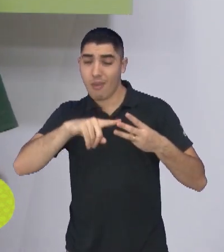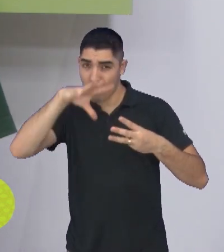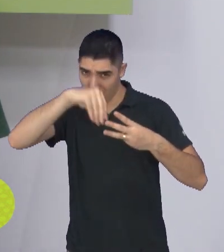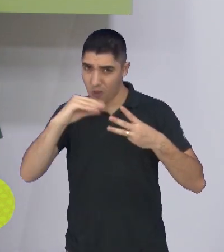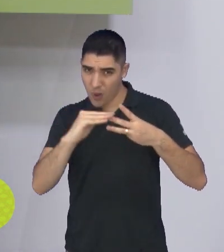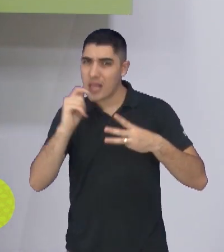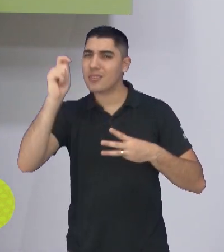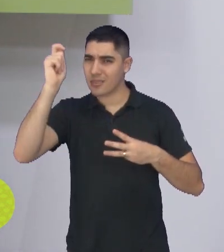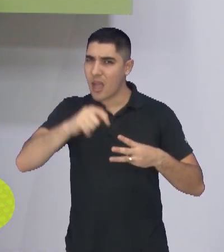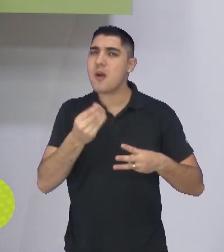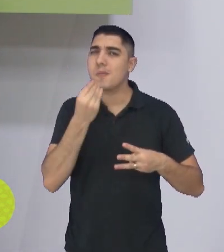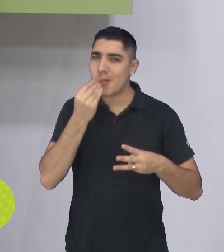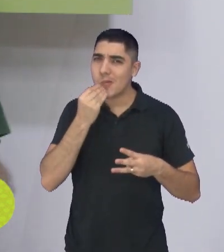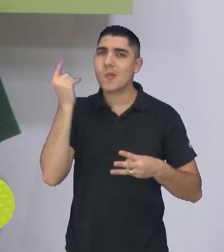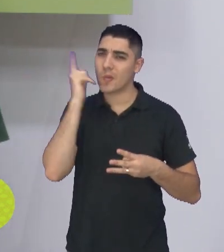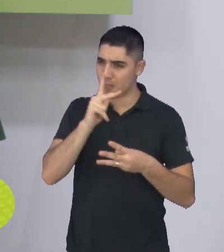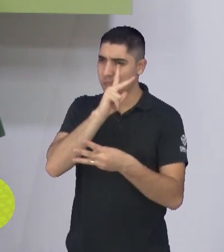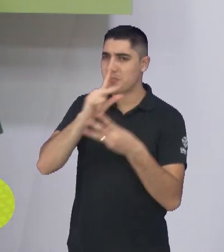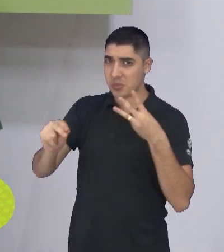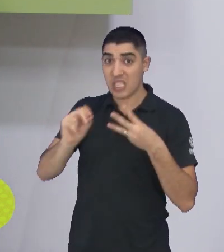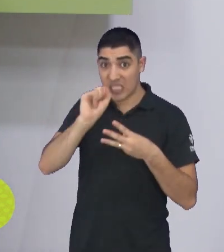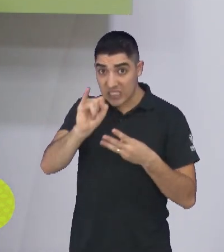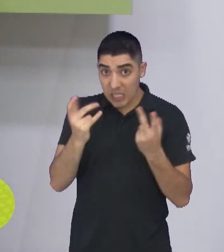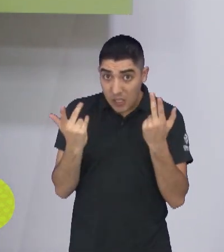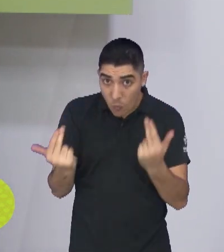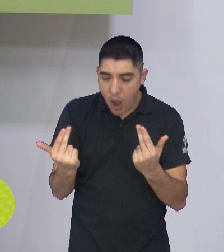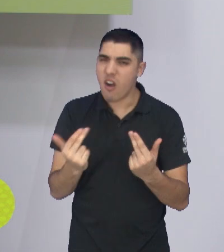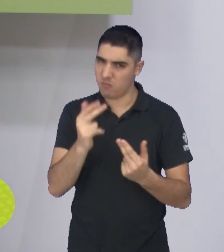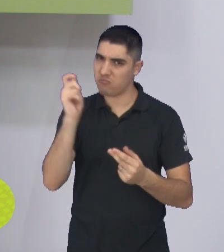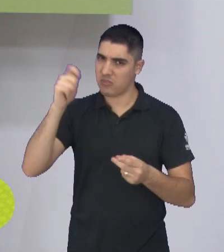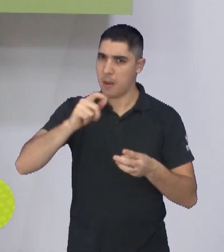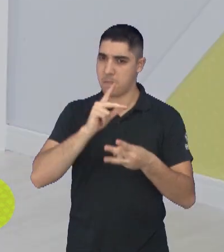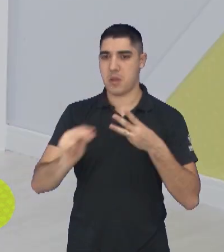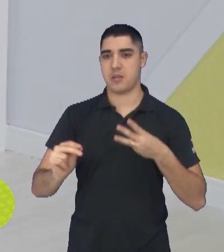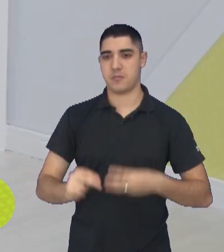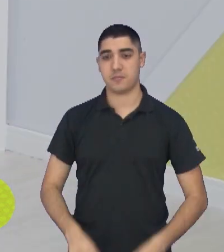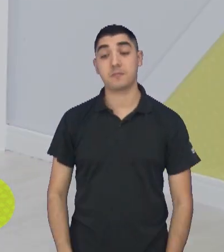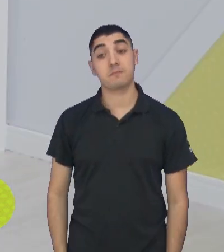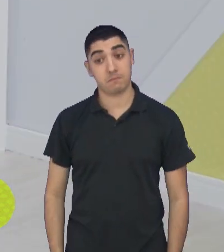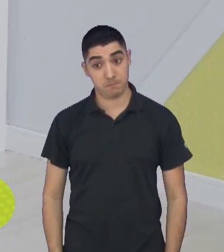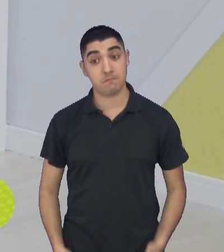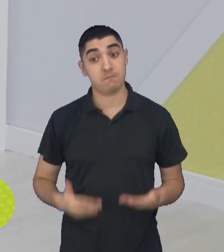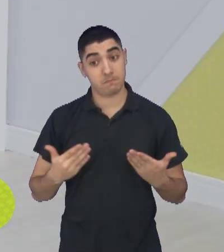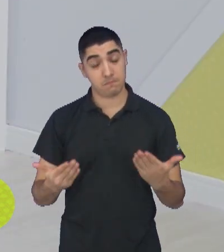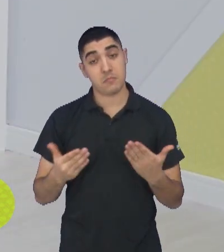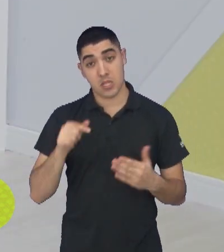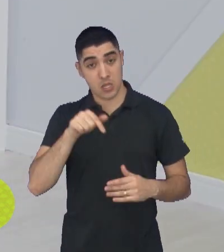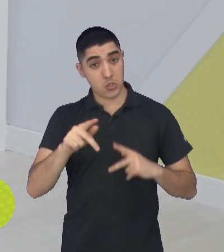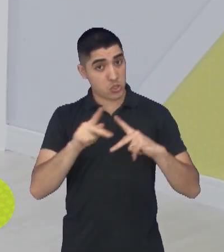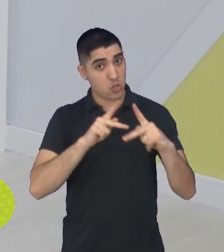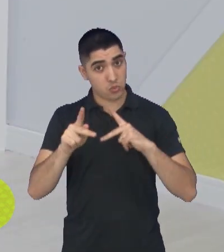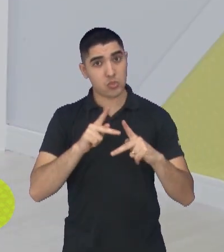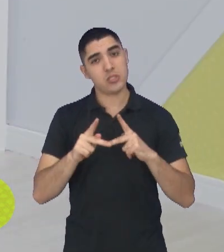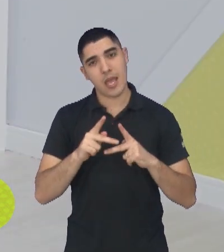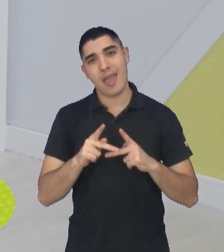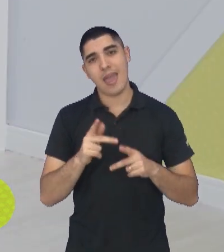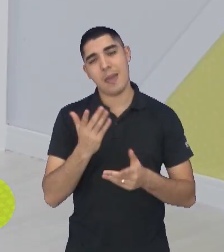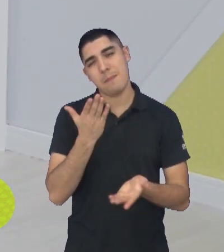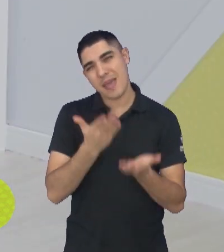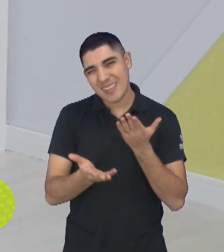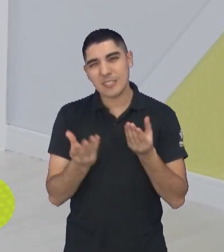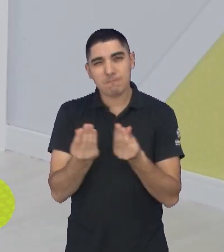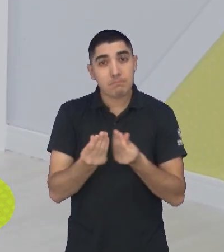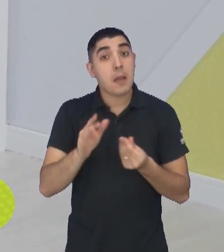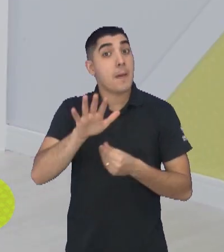grandes chances aí de conseguir, se jogar desse jeito, conseguir a vitória e empatar a série. Pois é, moralmente para o São José, em que pese a derrota, mostrou